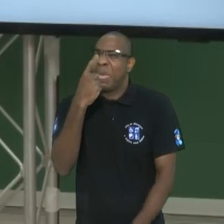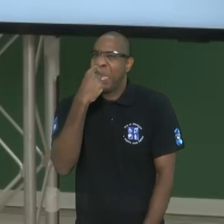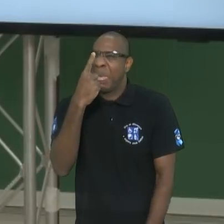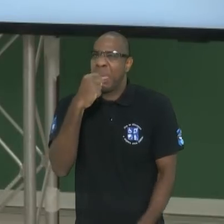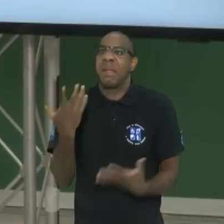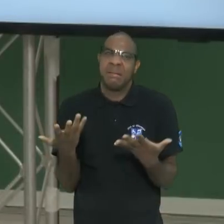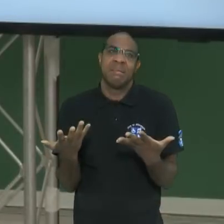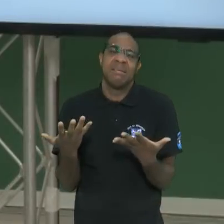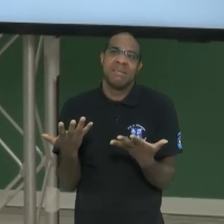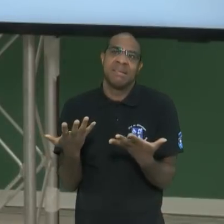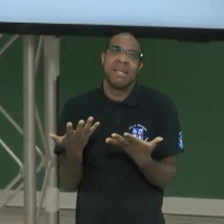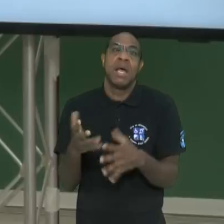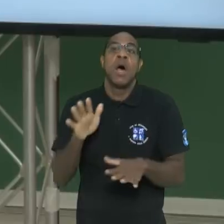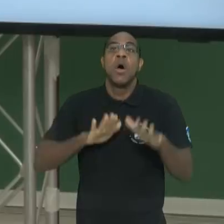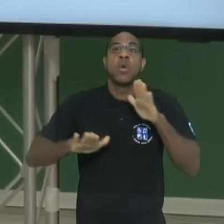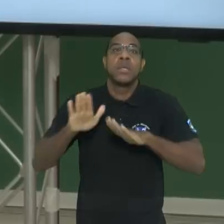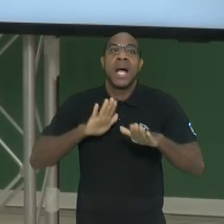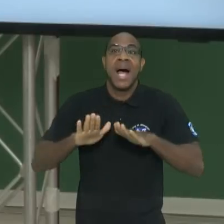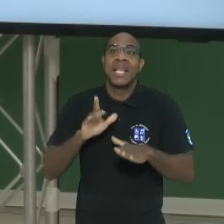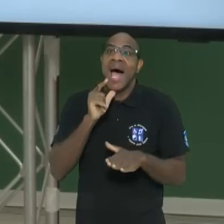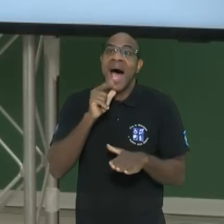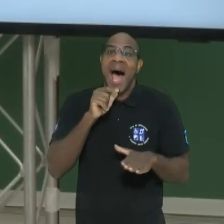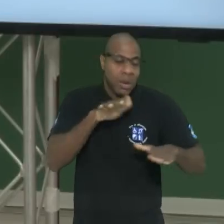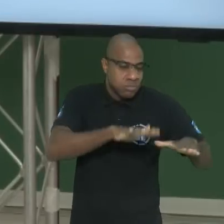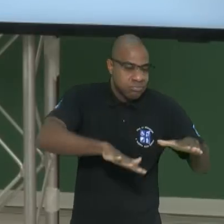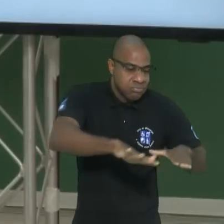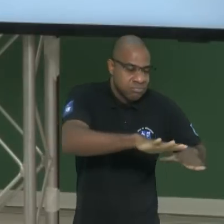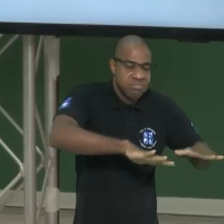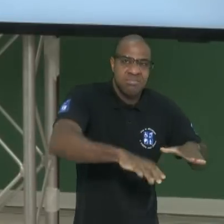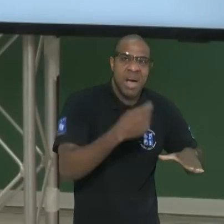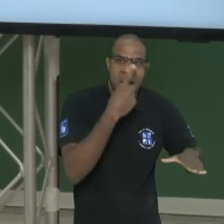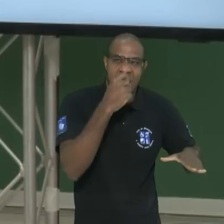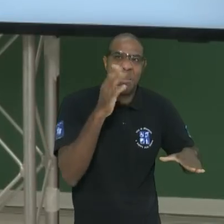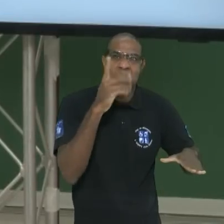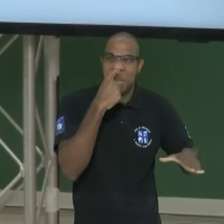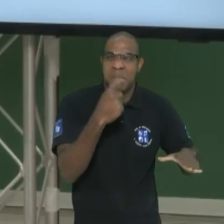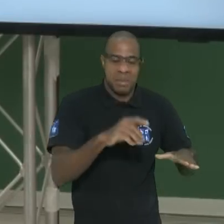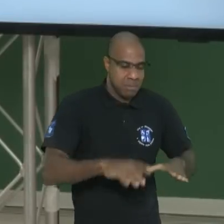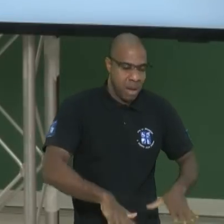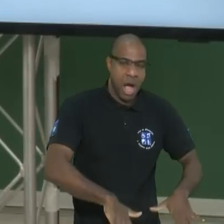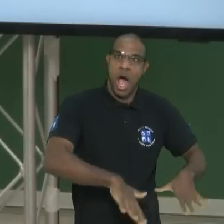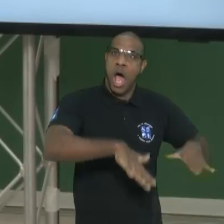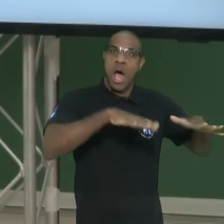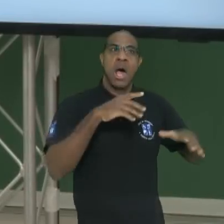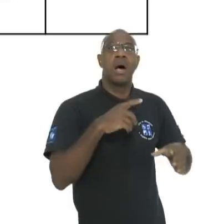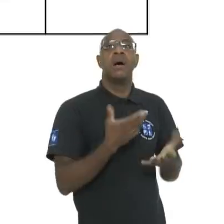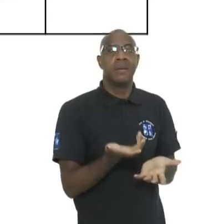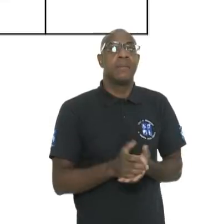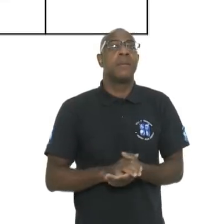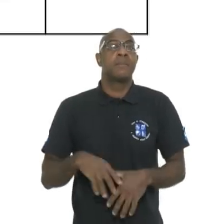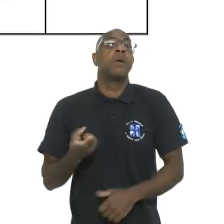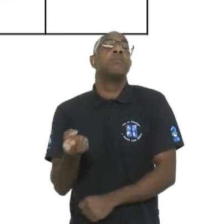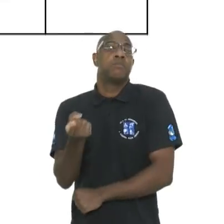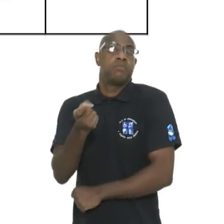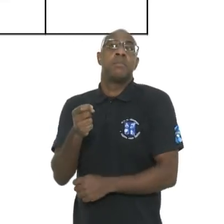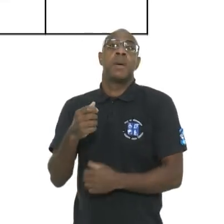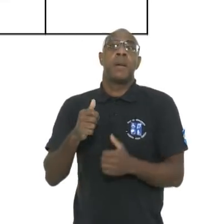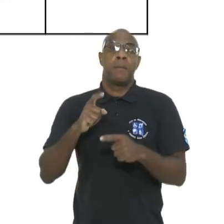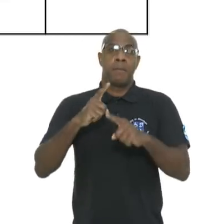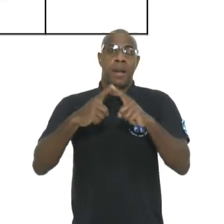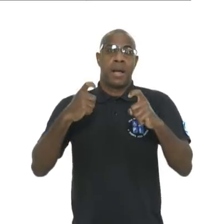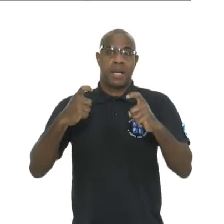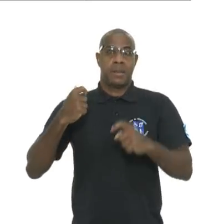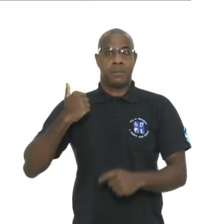que evitar áreas alagadas, áreas de enchentes. Para a cólera existe vacina e para a leptospirose não